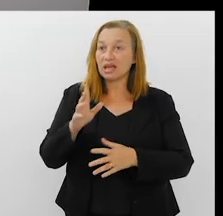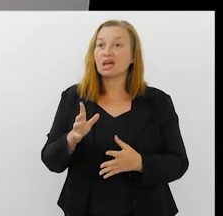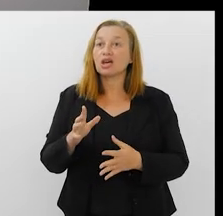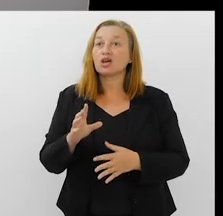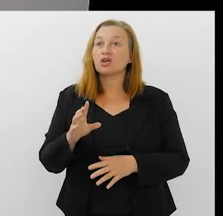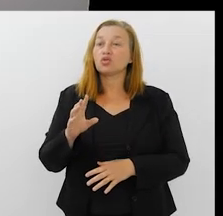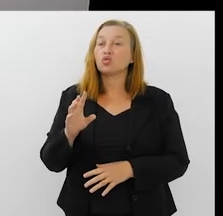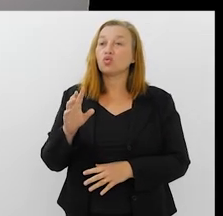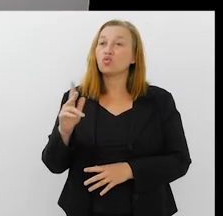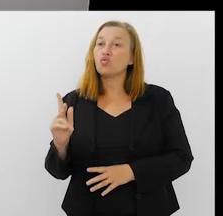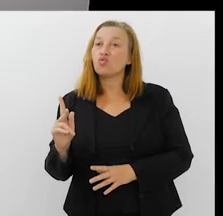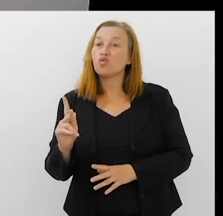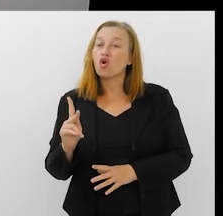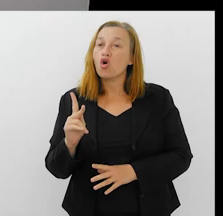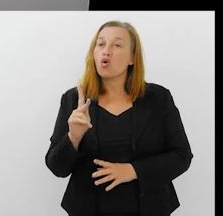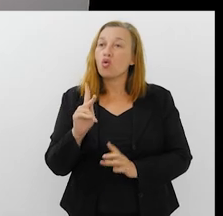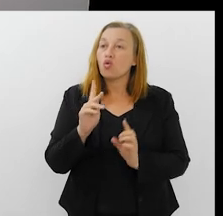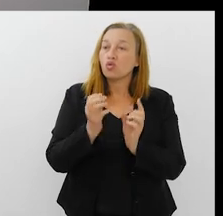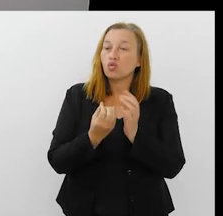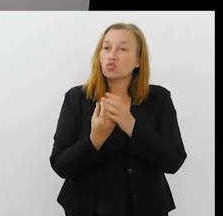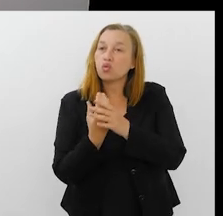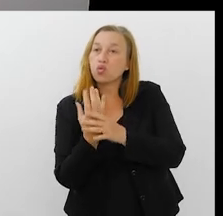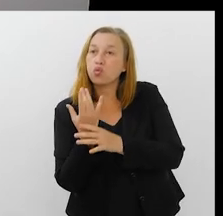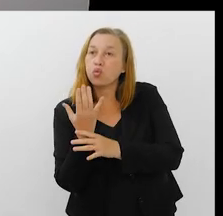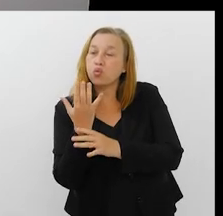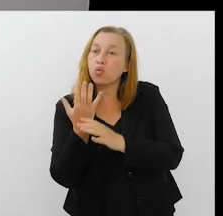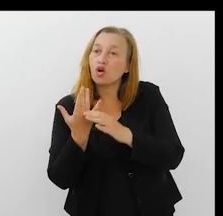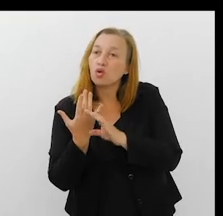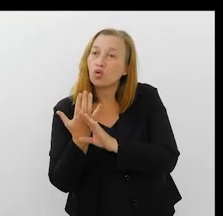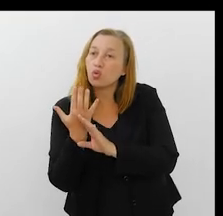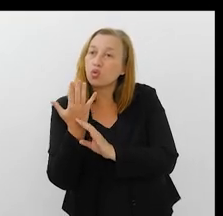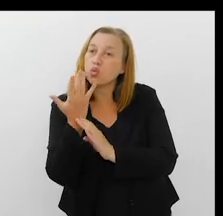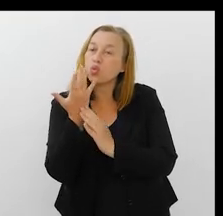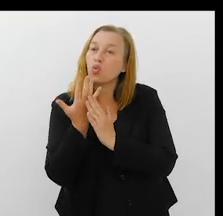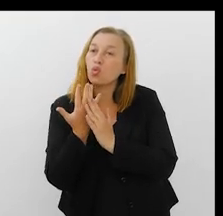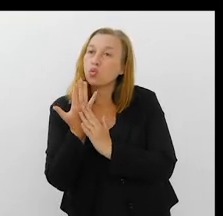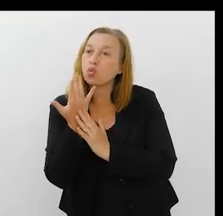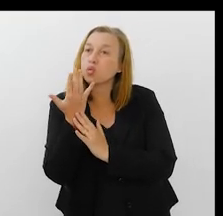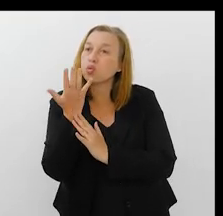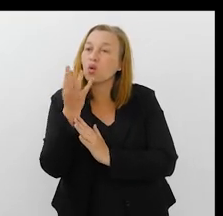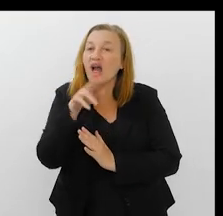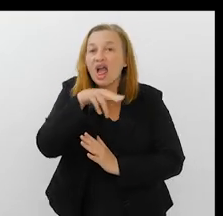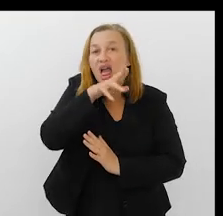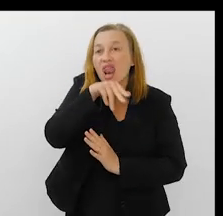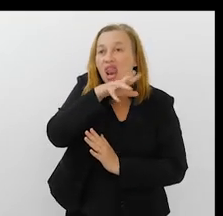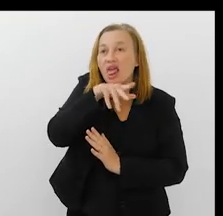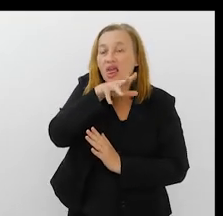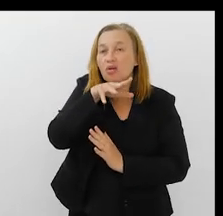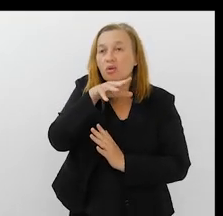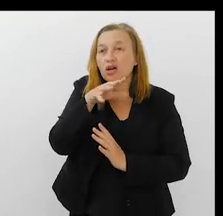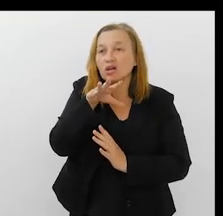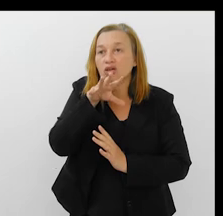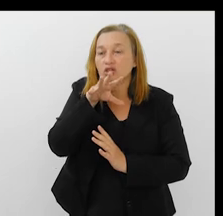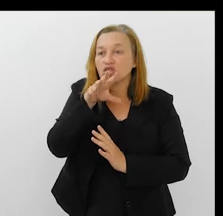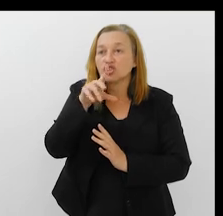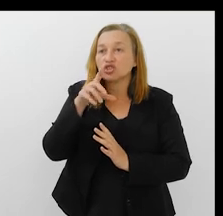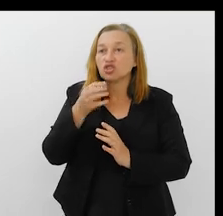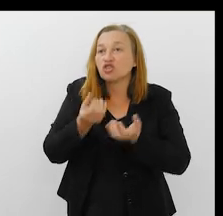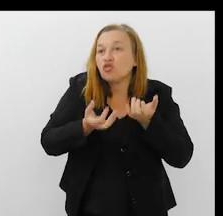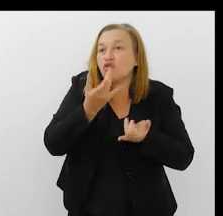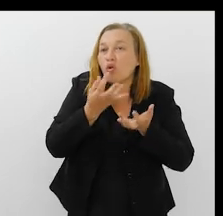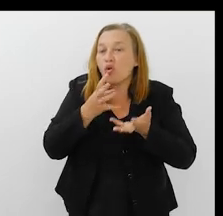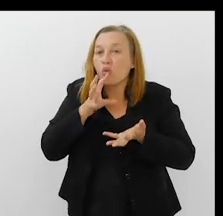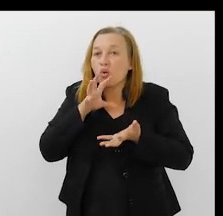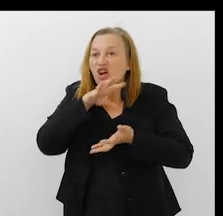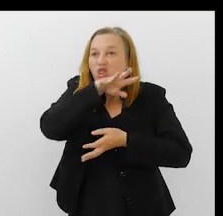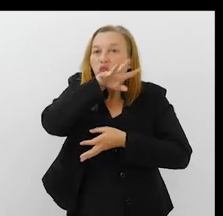vulcão, que eu estava no camarote, e quando aquela língua de fogo subiu, minha cara ficou toda vermelha. Eu falei, gente, vai